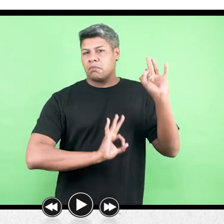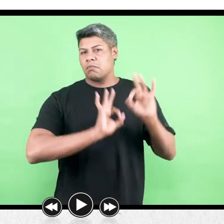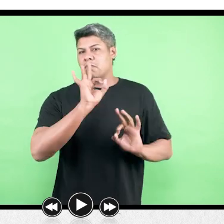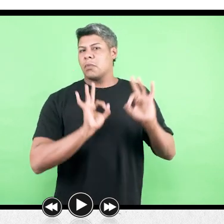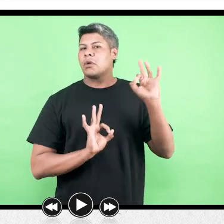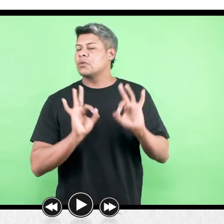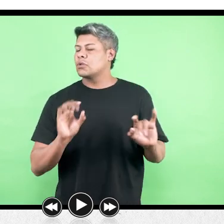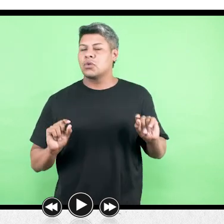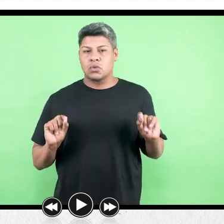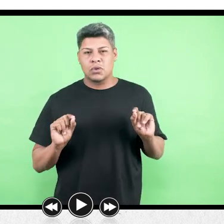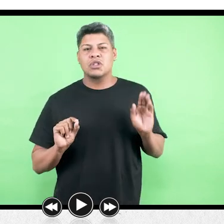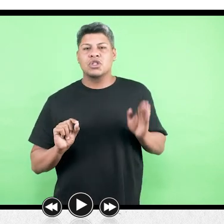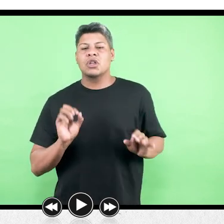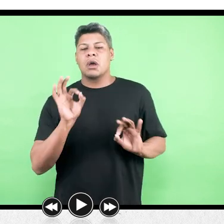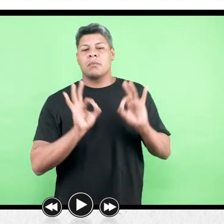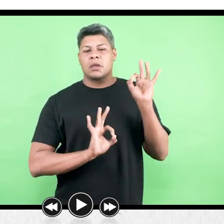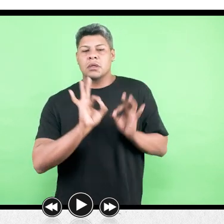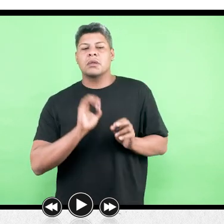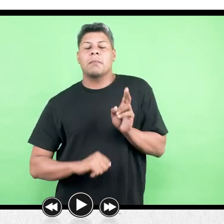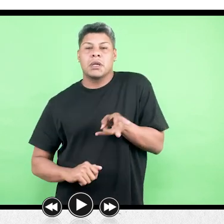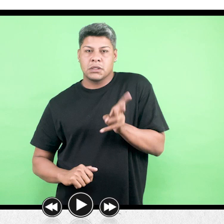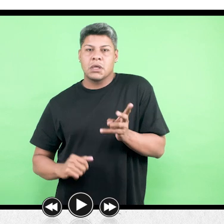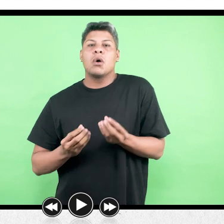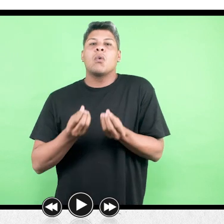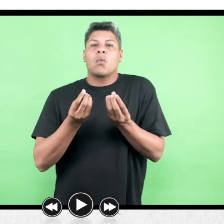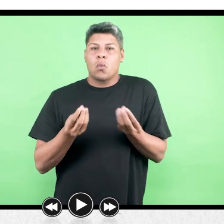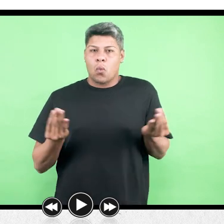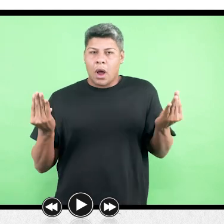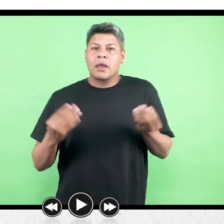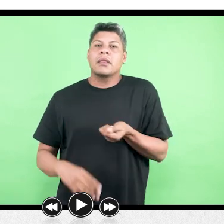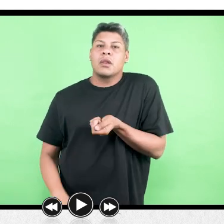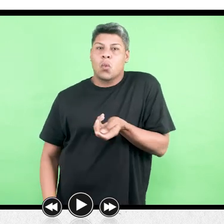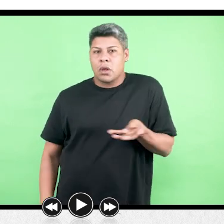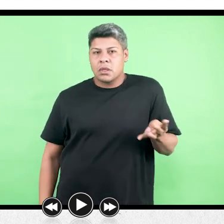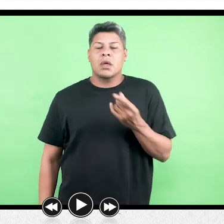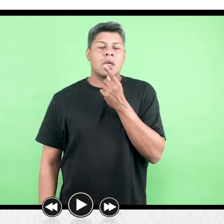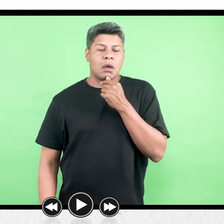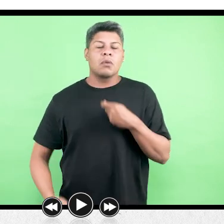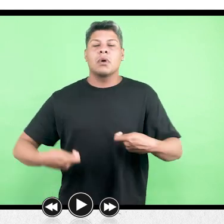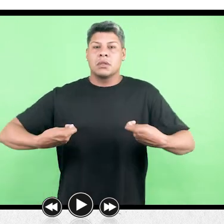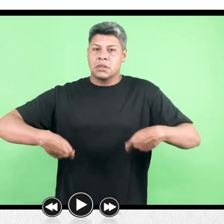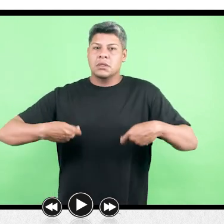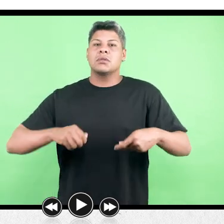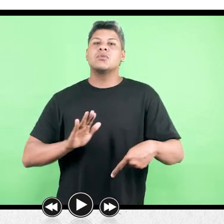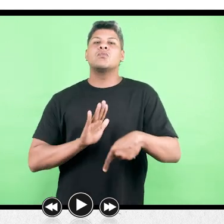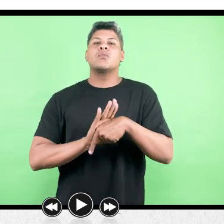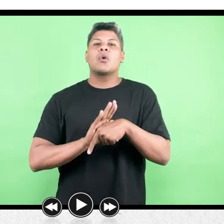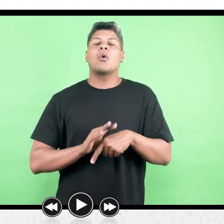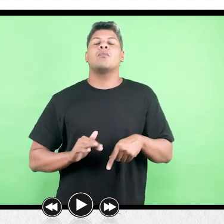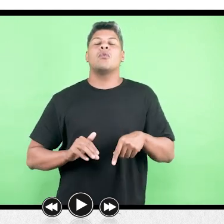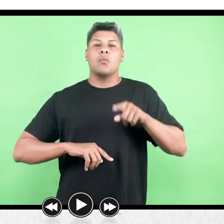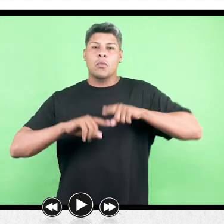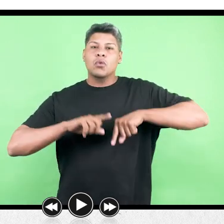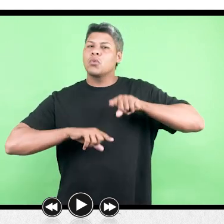são planejados a manutenção da quantidade e qualidade da água necessário para os nossos usos